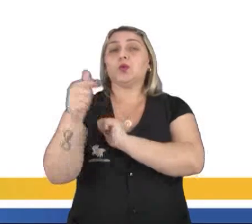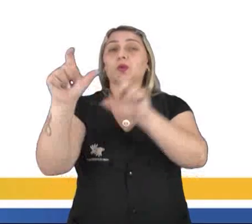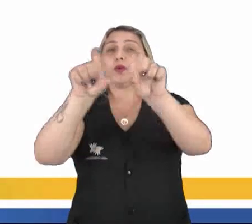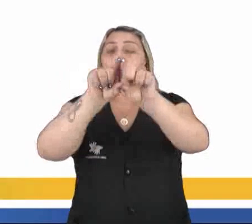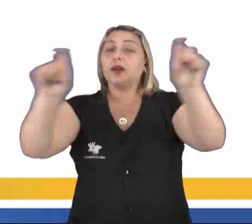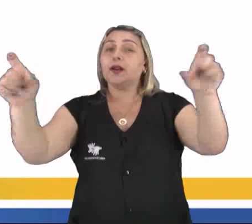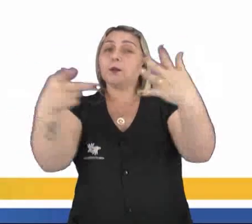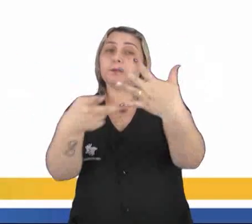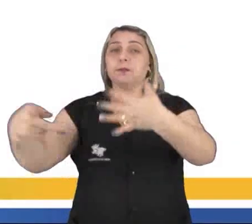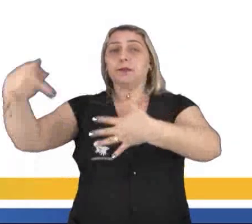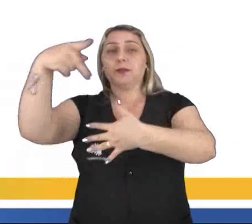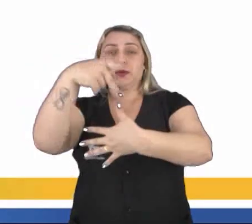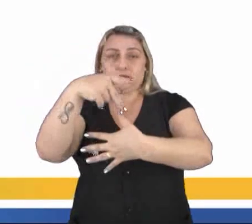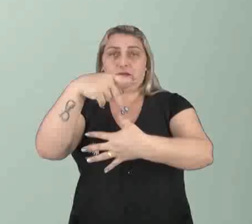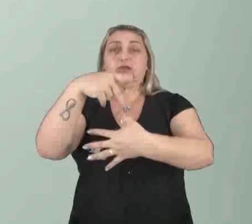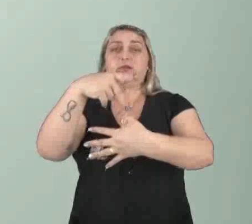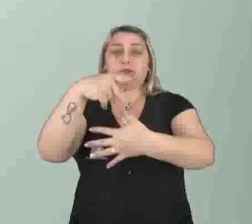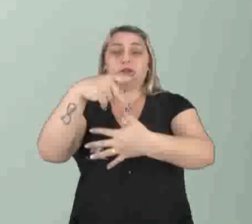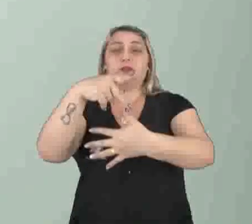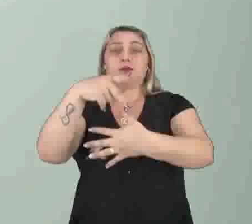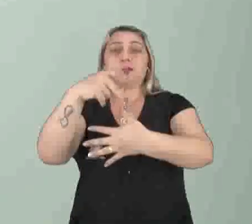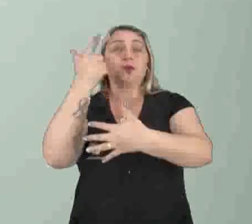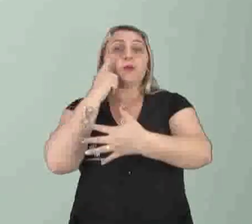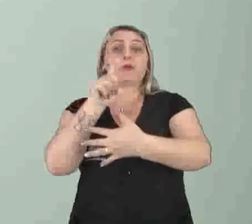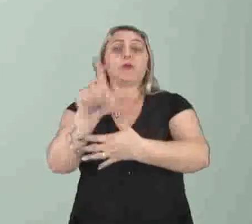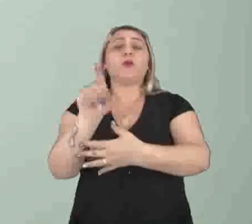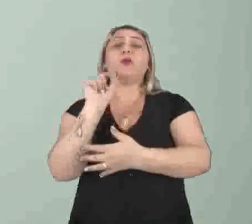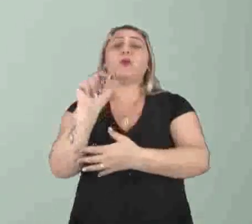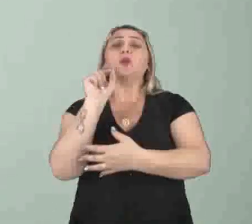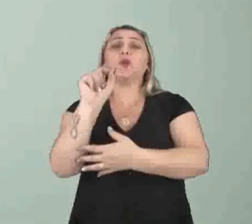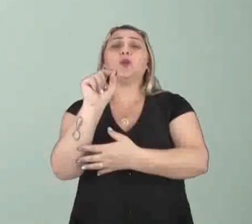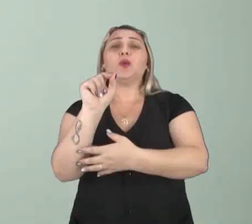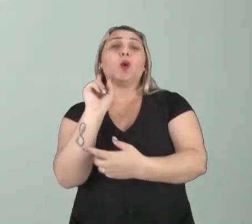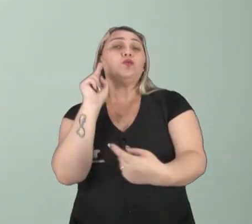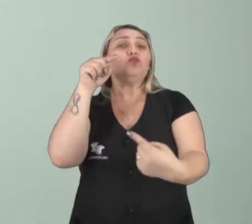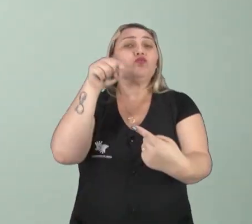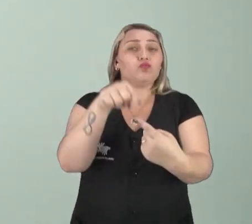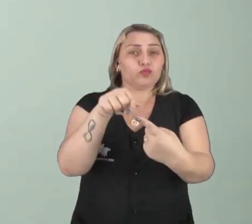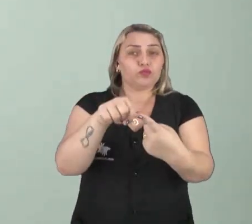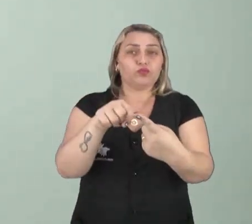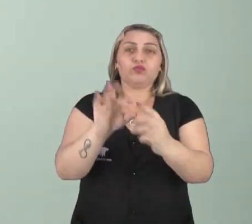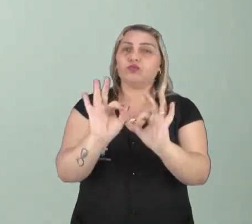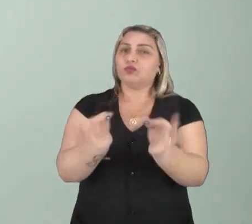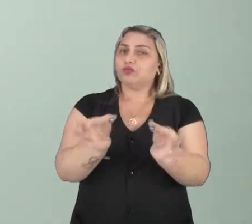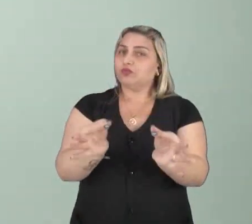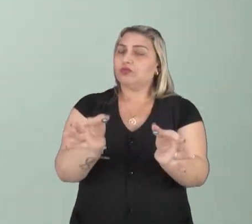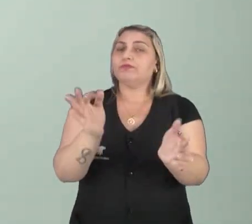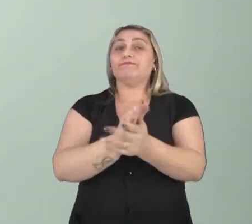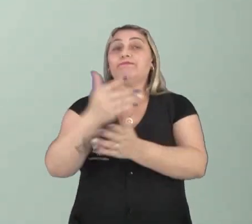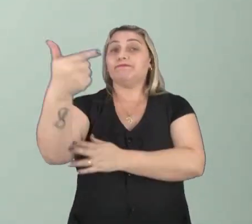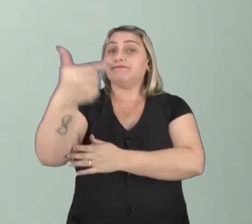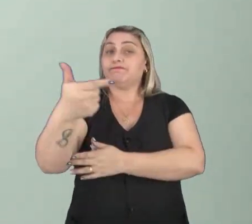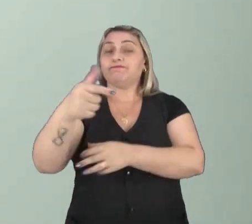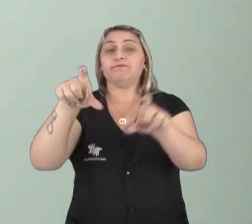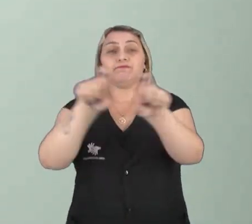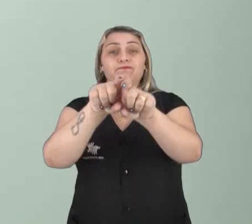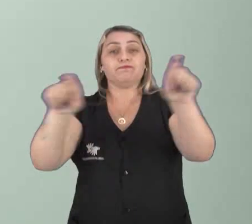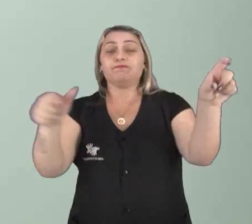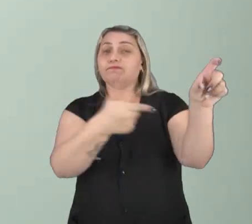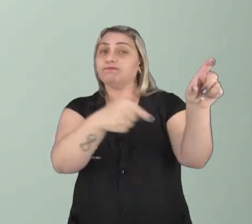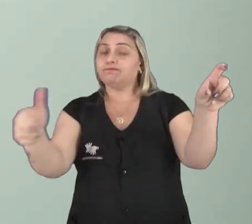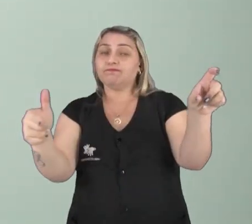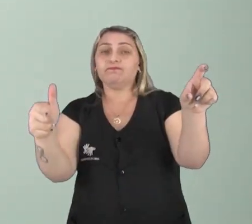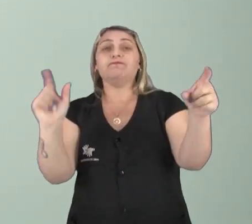oração principal, né, para adquirir ali um sentido, tá? Então essa segunda oração que não